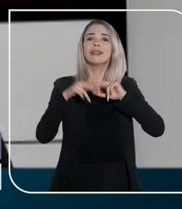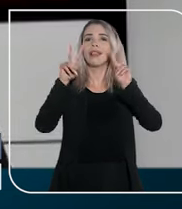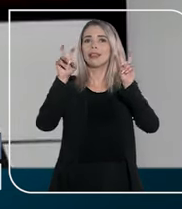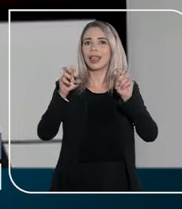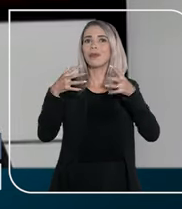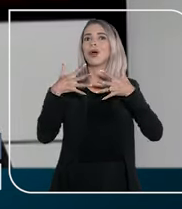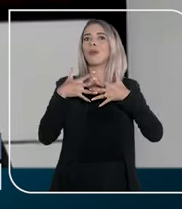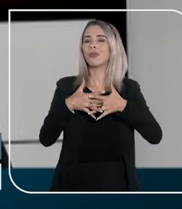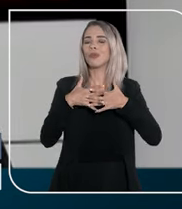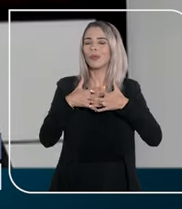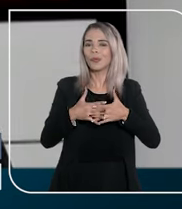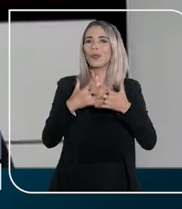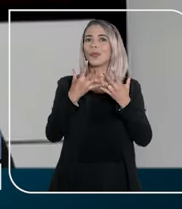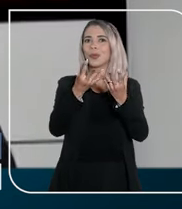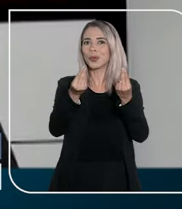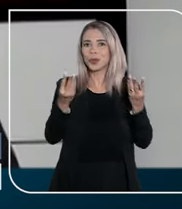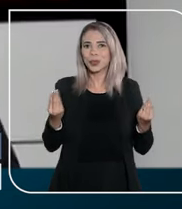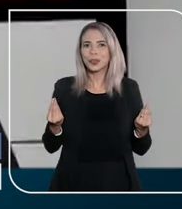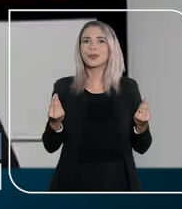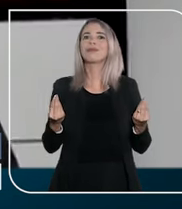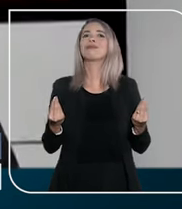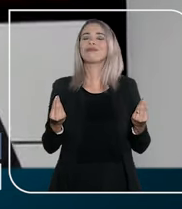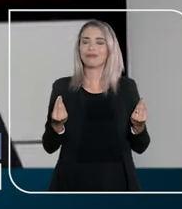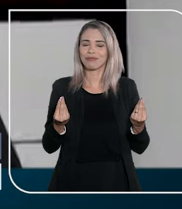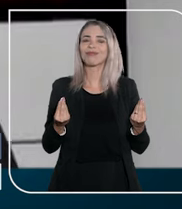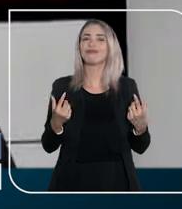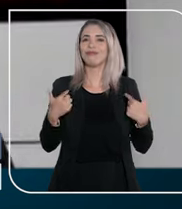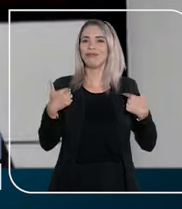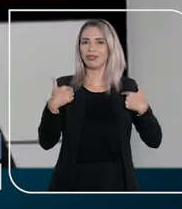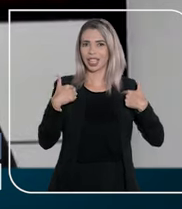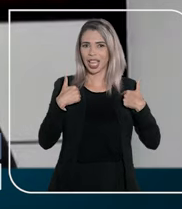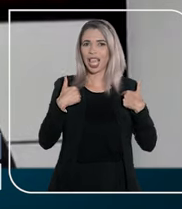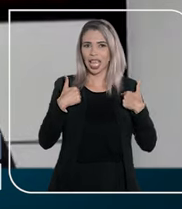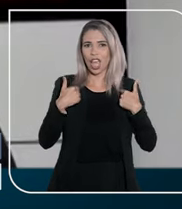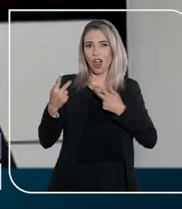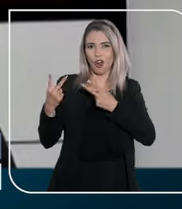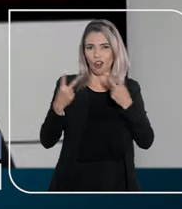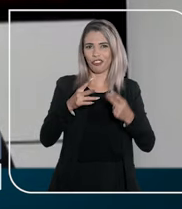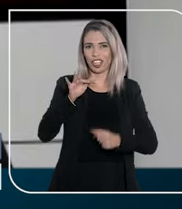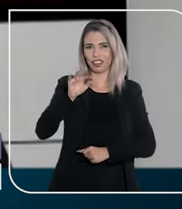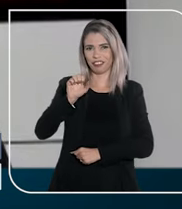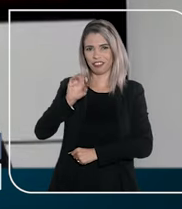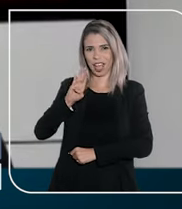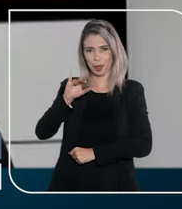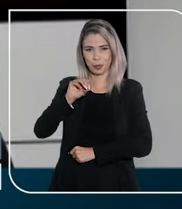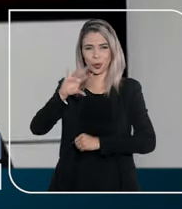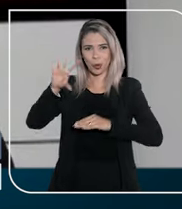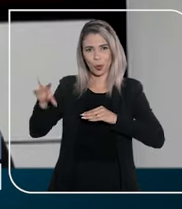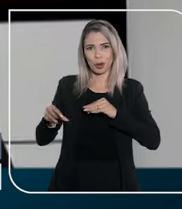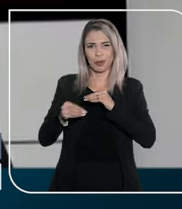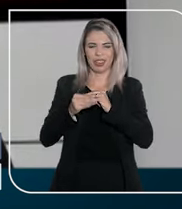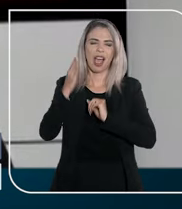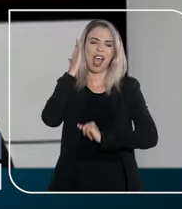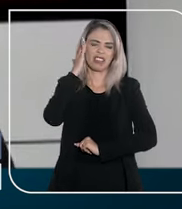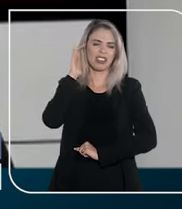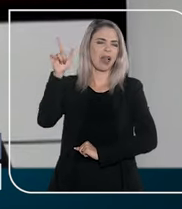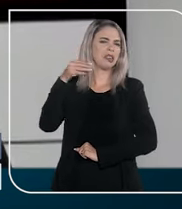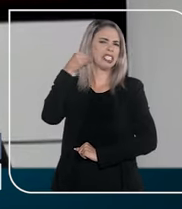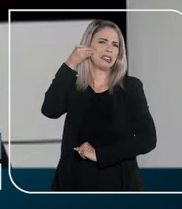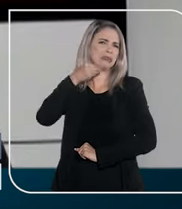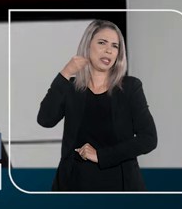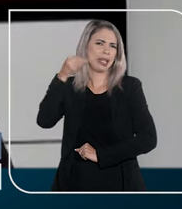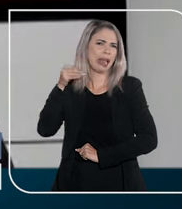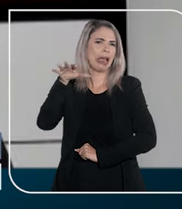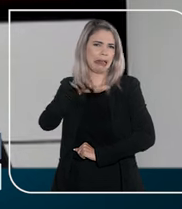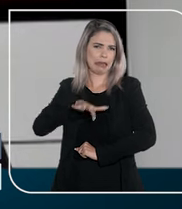tão complexo, e aqui eu, inclusive, convido o professor Fábio a falar um pouco a respeito disso, que eu sei que ele tem bastante expertise nessa